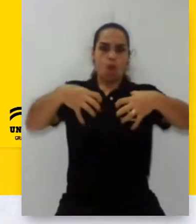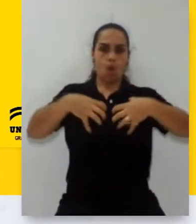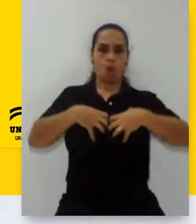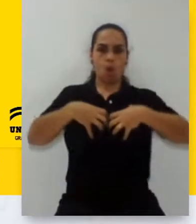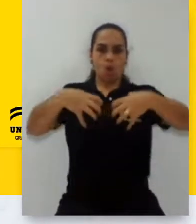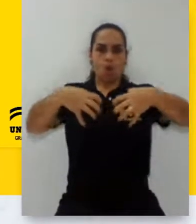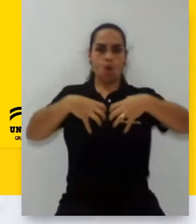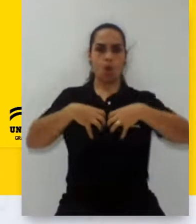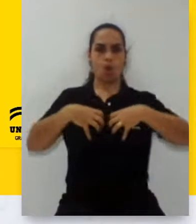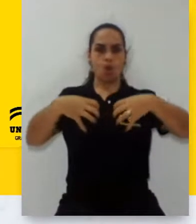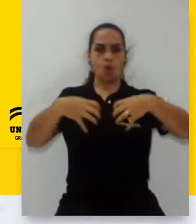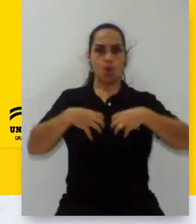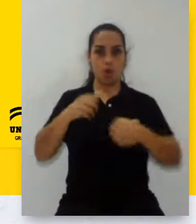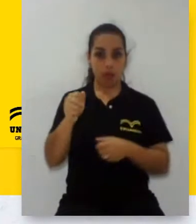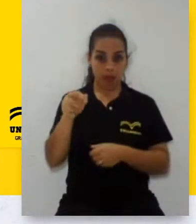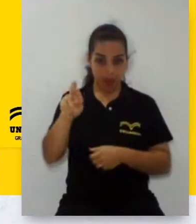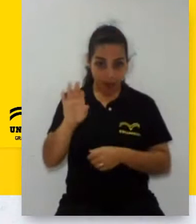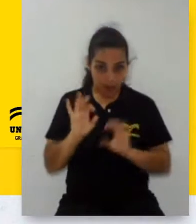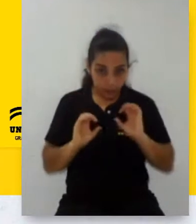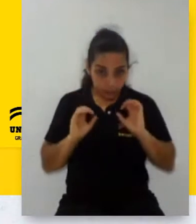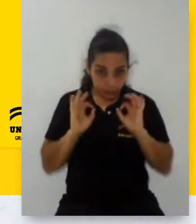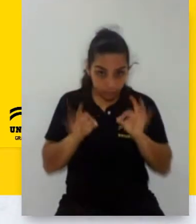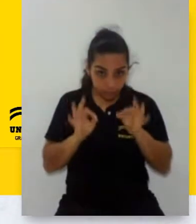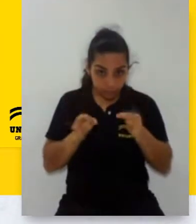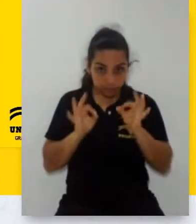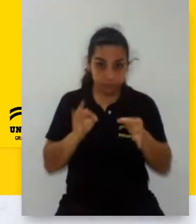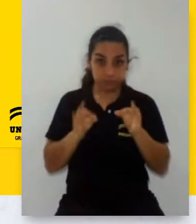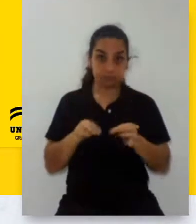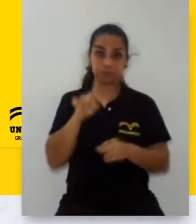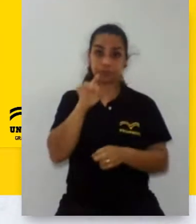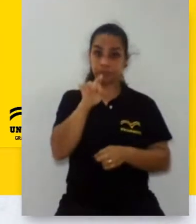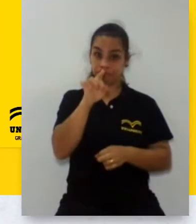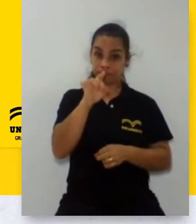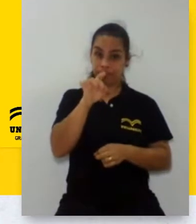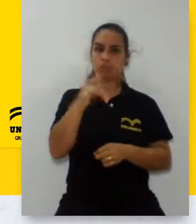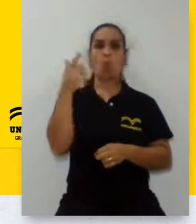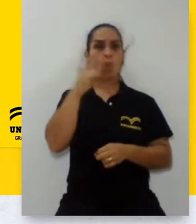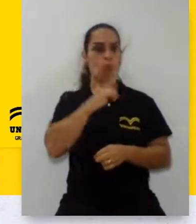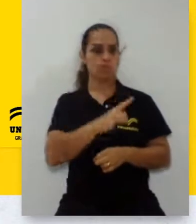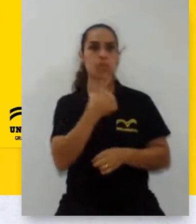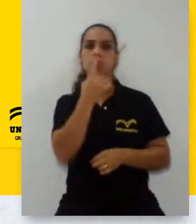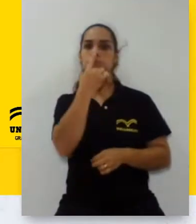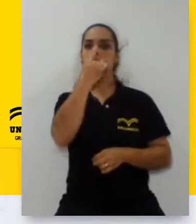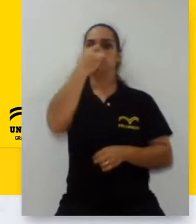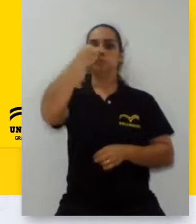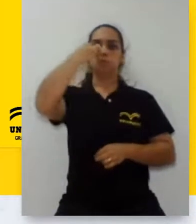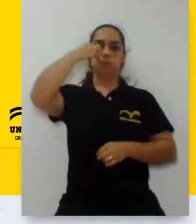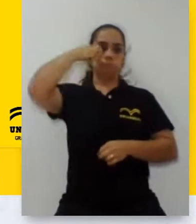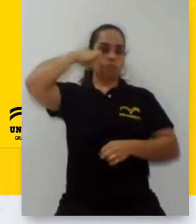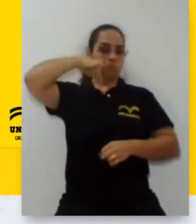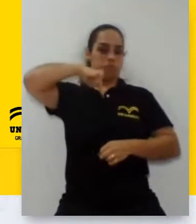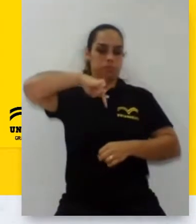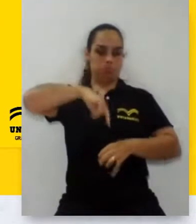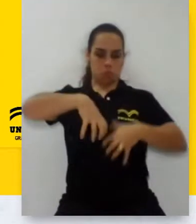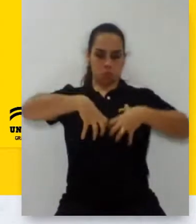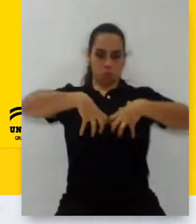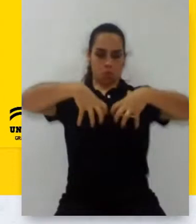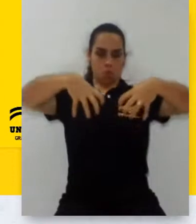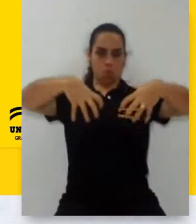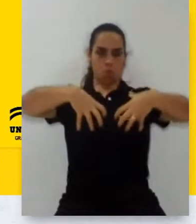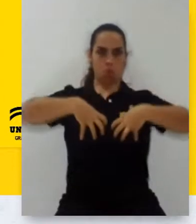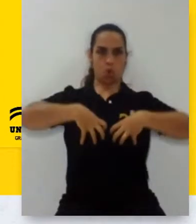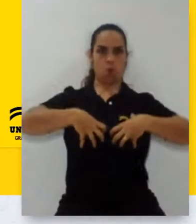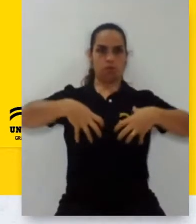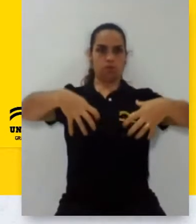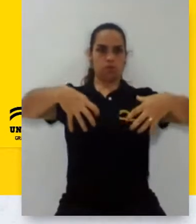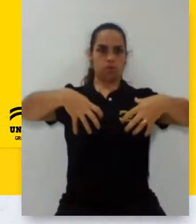vai entrar pelas nossas vias aéreas, vai chegar aos pulmões, vai passar lá pelo tronco pulmonar, chegar lá nos alvéolos, nos